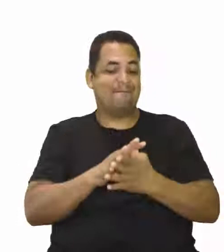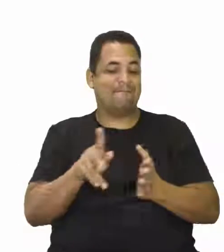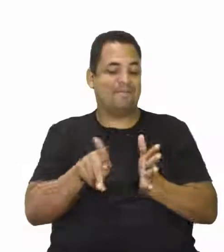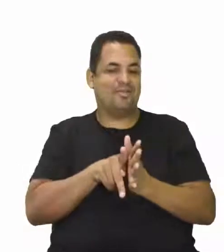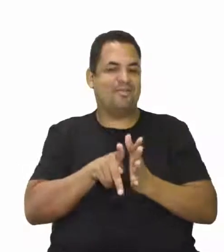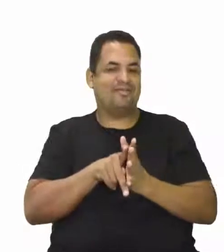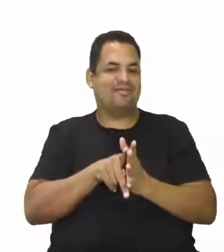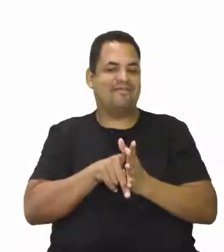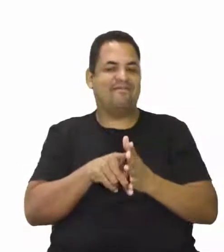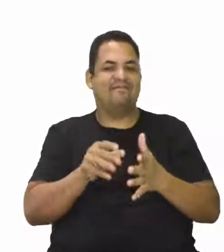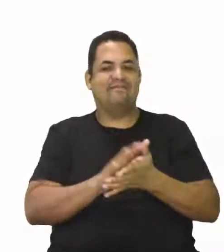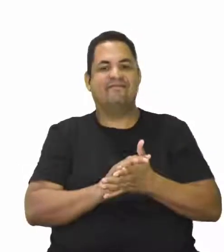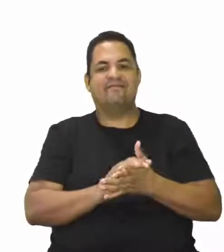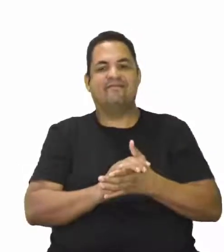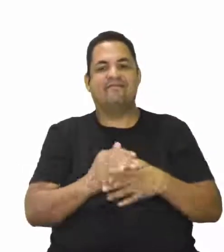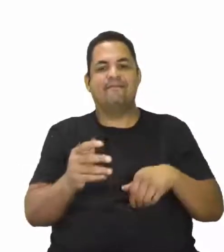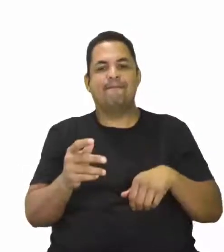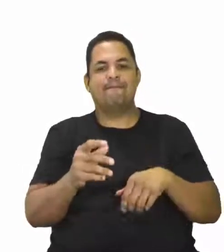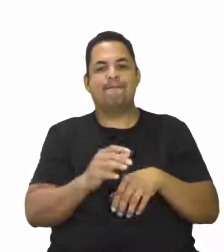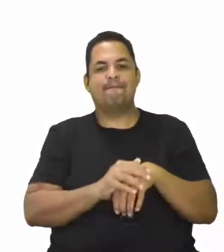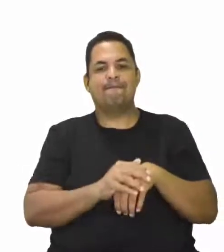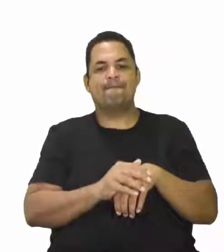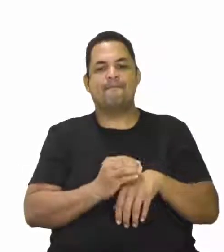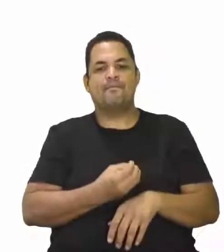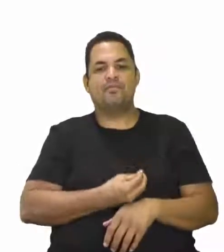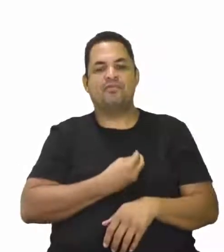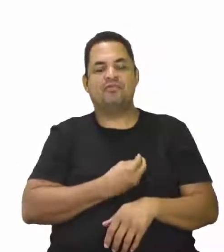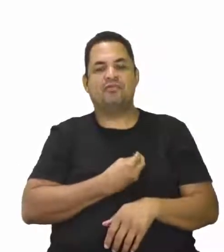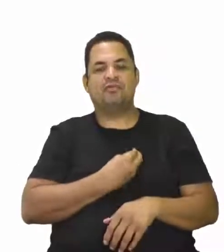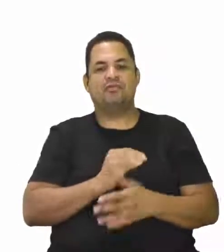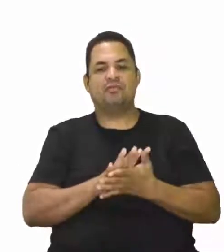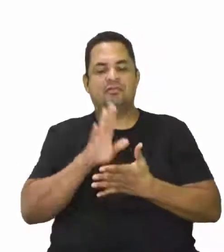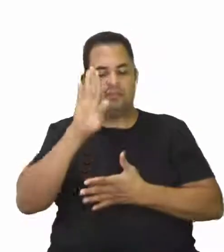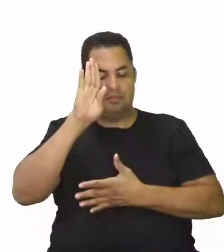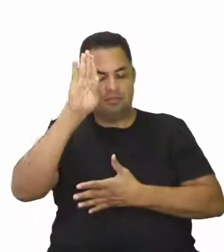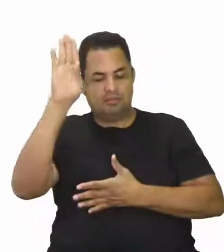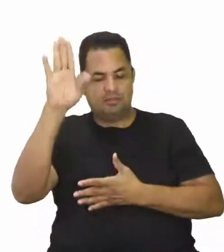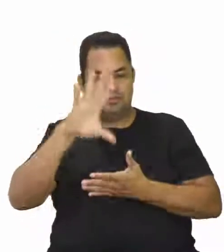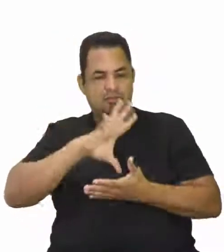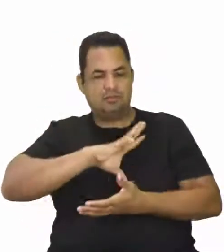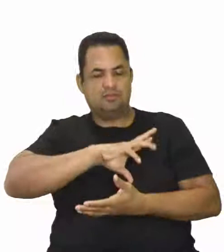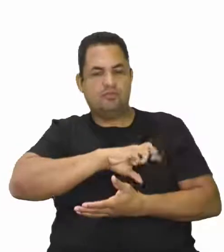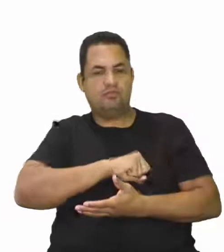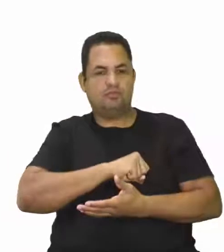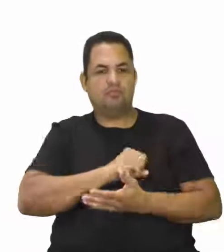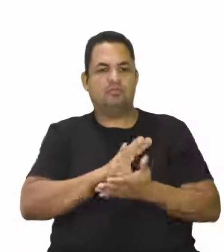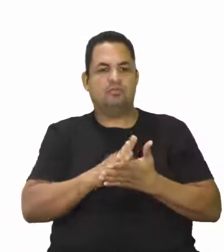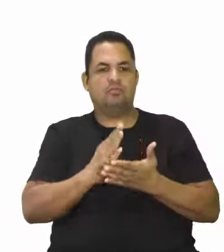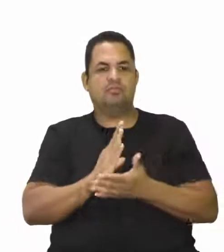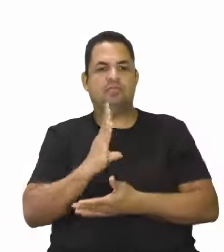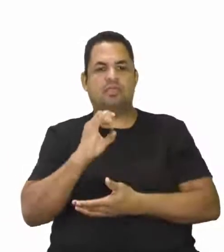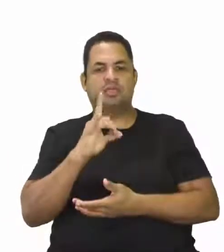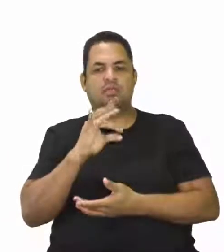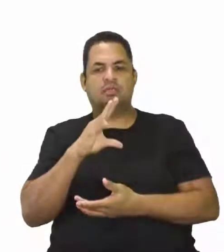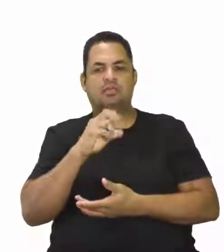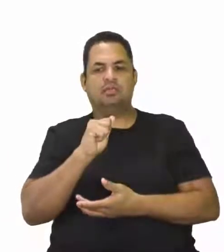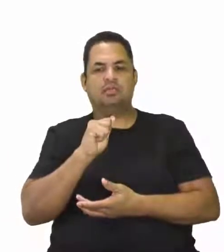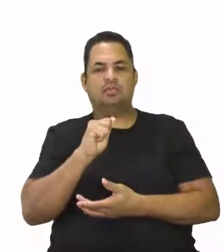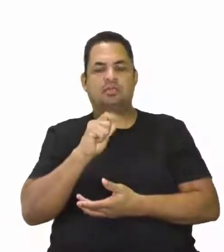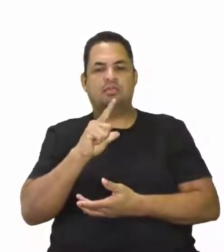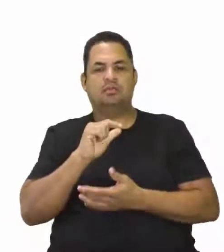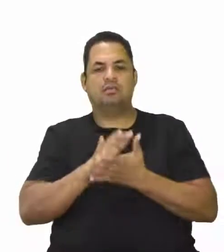Ele tinha como inspiração os seus amores, principalmente o seu grande amor, que foi Catalina,